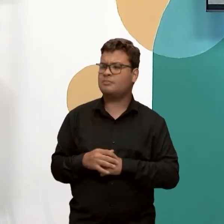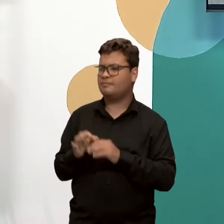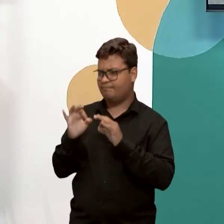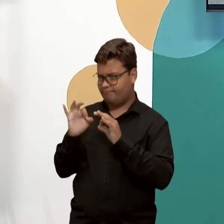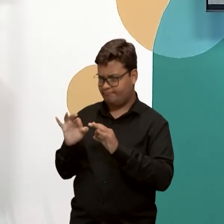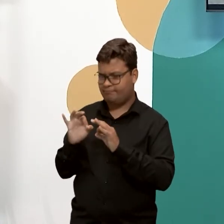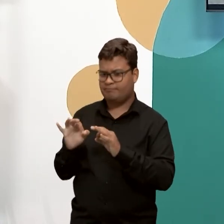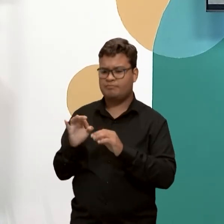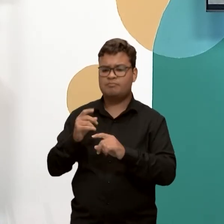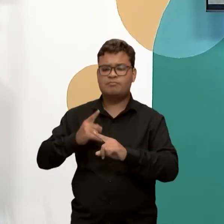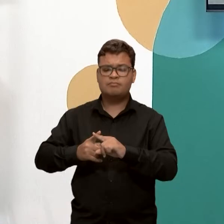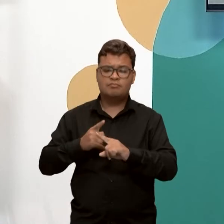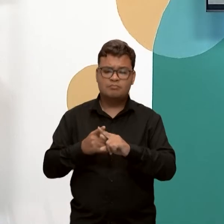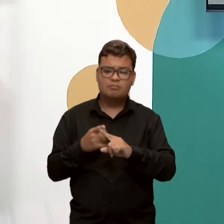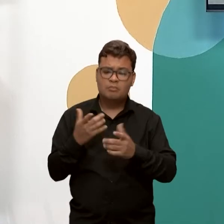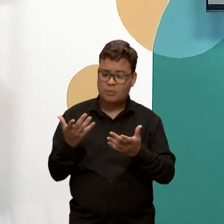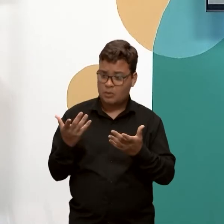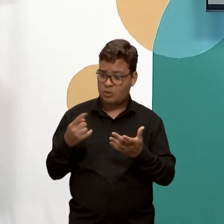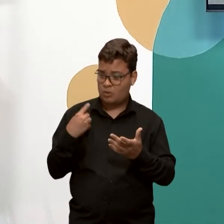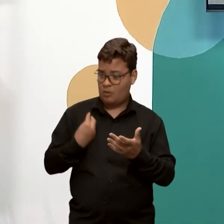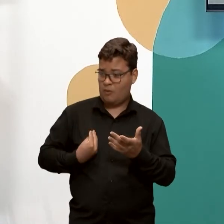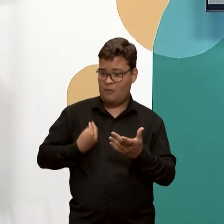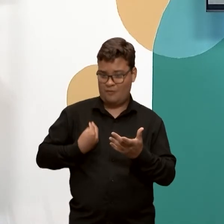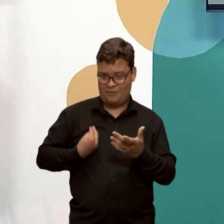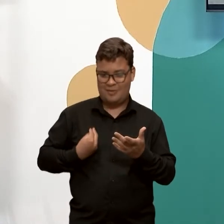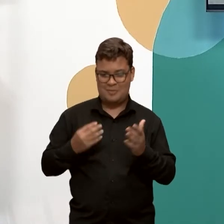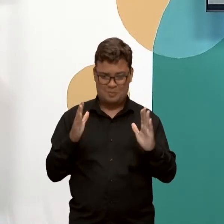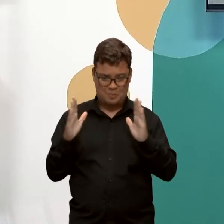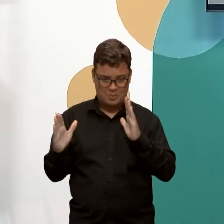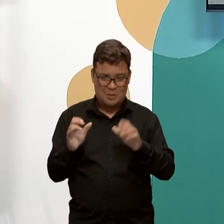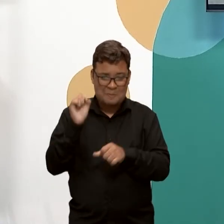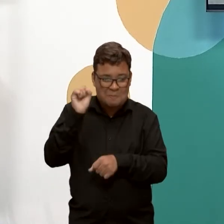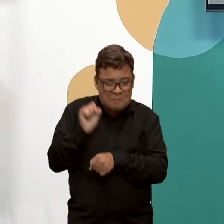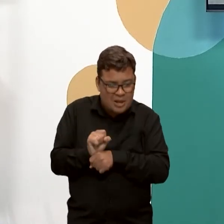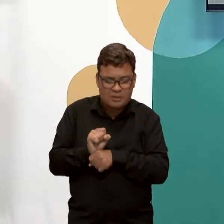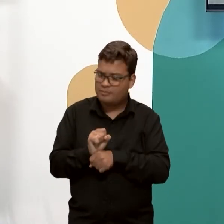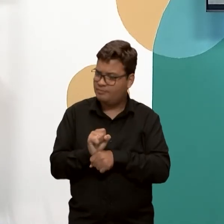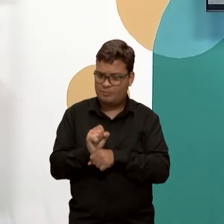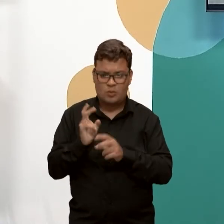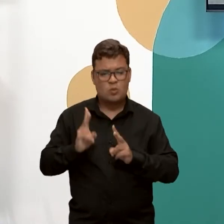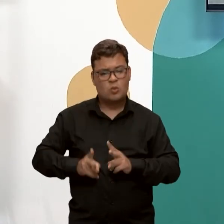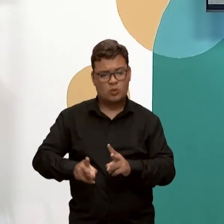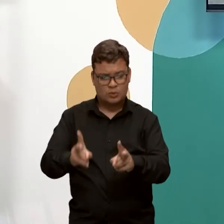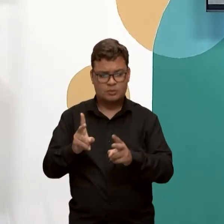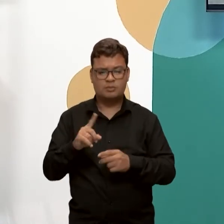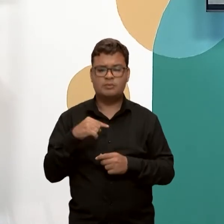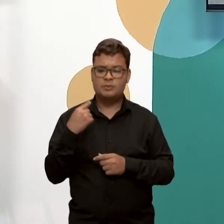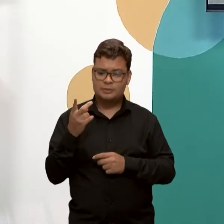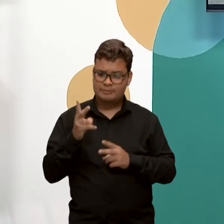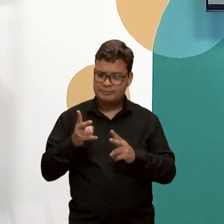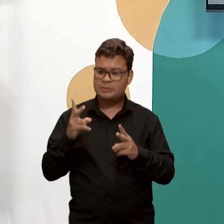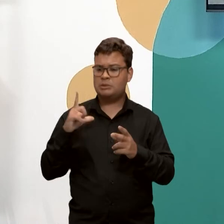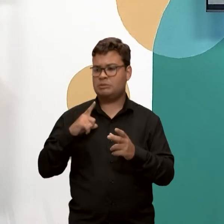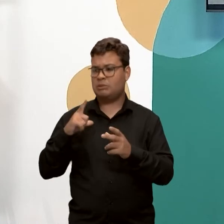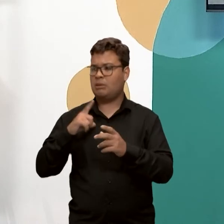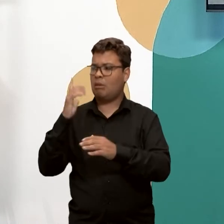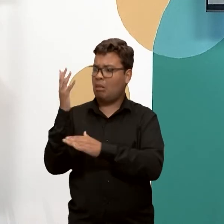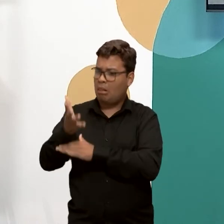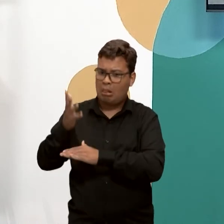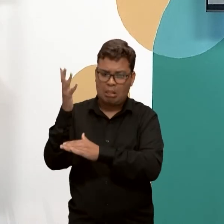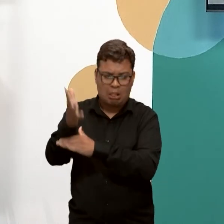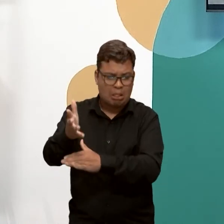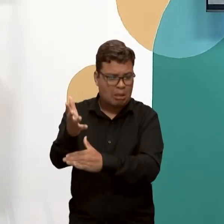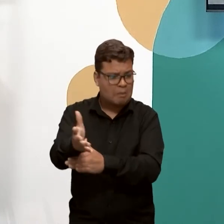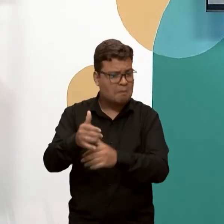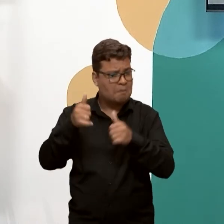certeza, porque nada que a gente estava vivendo antes da pandemia parou quando a pandemia começou. A gente continuou tendo desmatamento, piorou